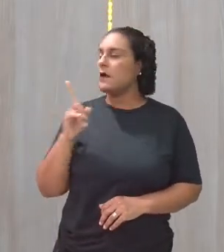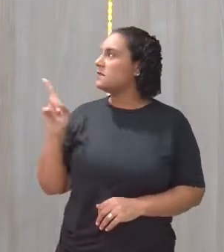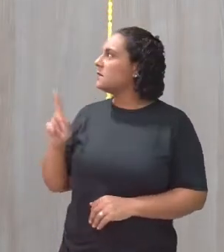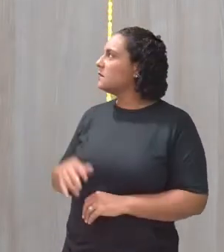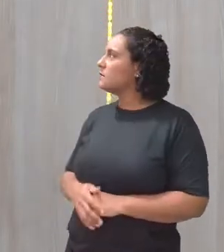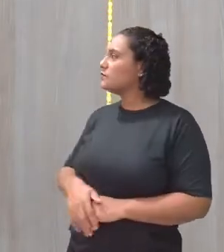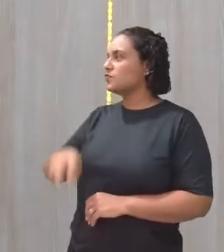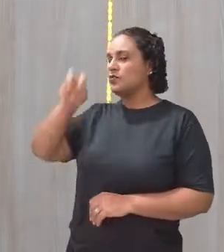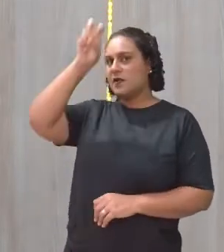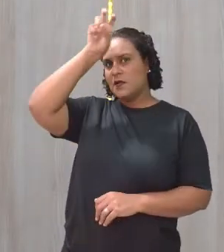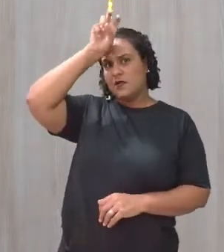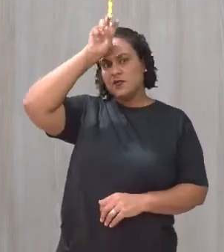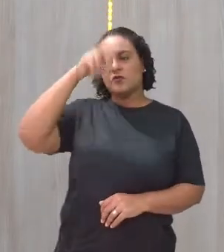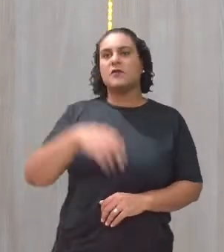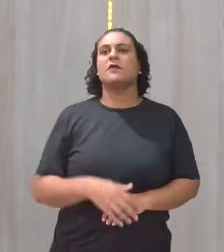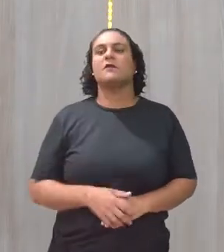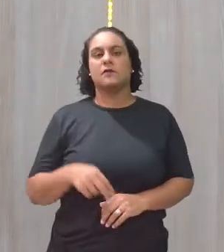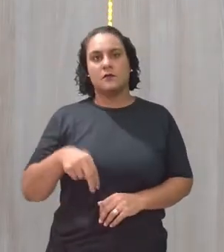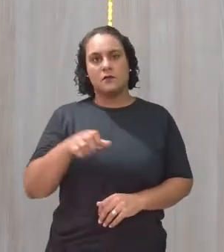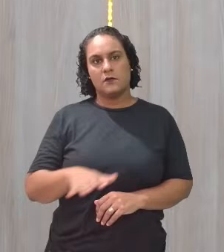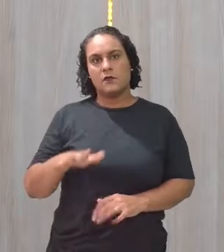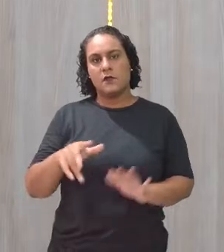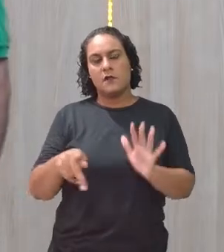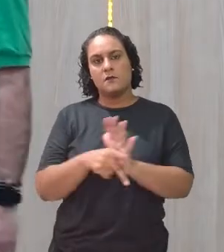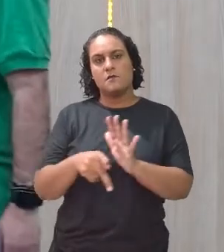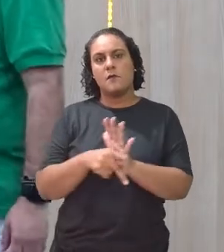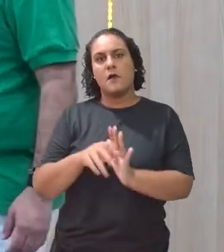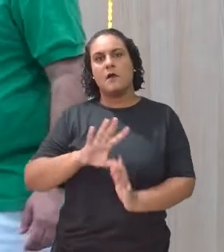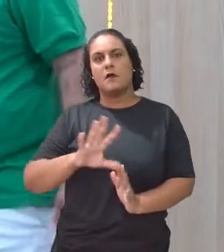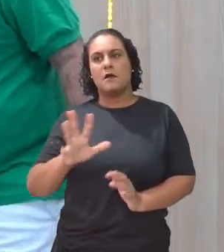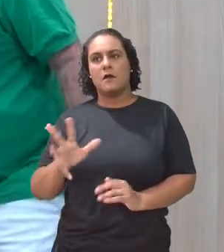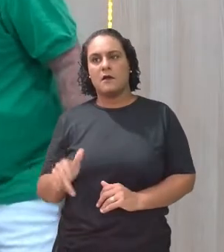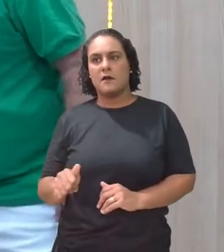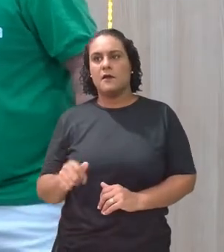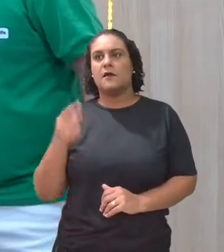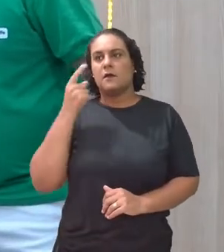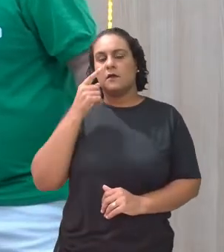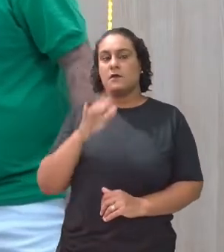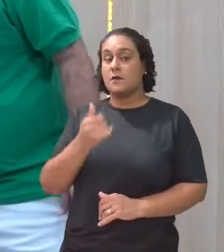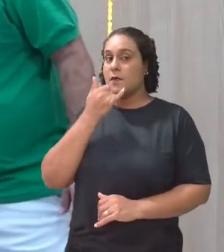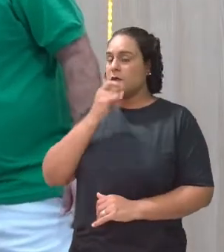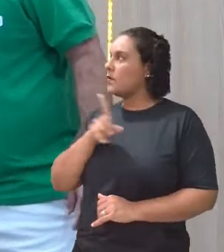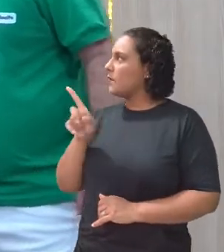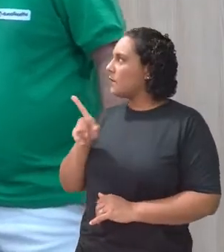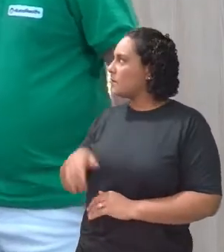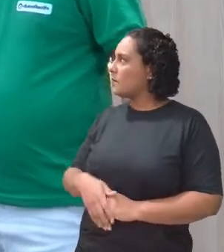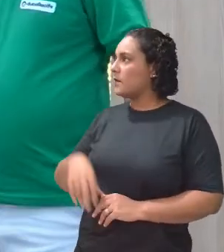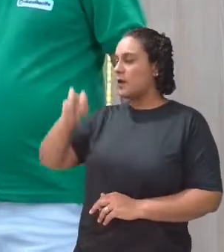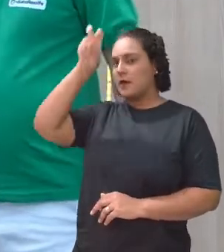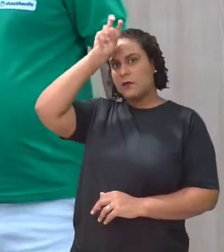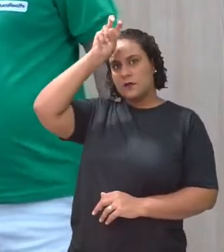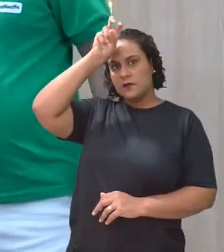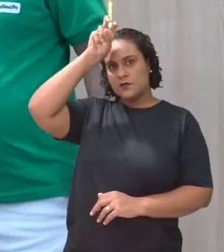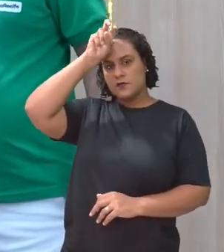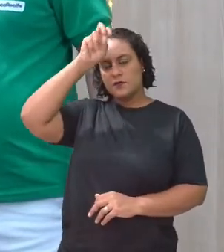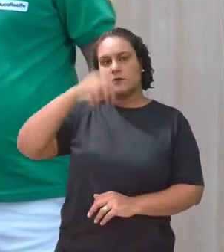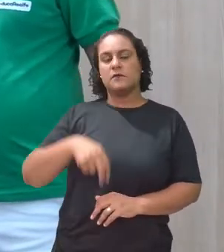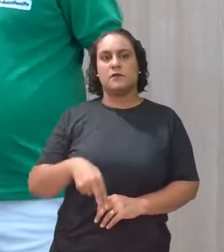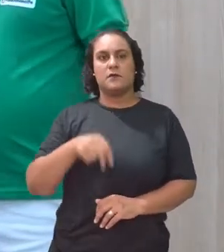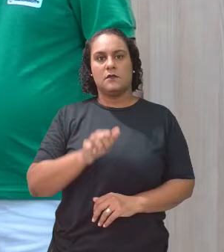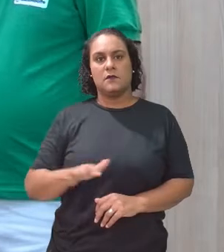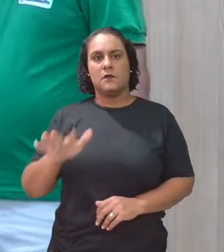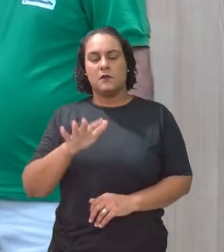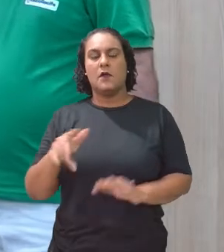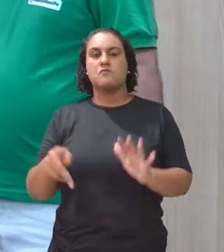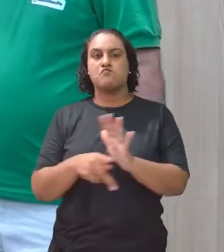Egito, nordeste da África, né, região do Egito, região do Egito, né, nordeste da